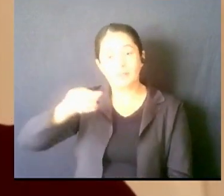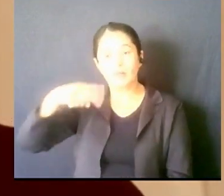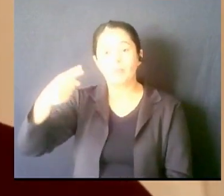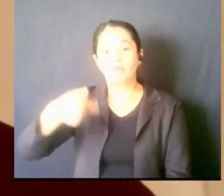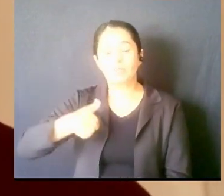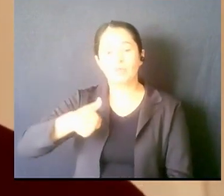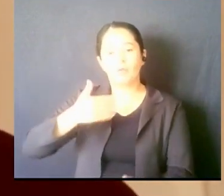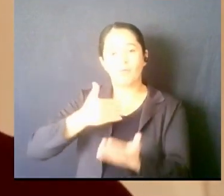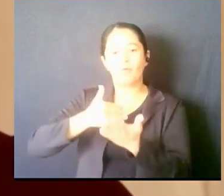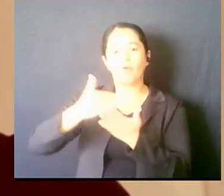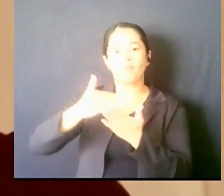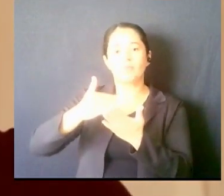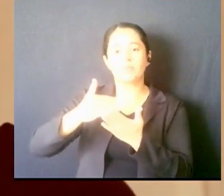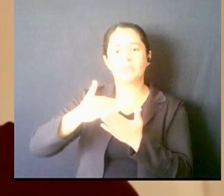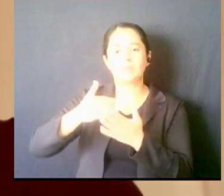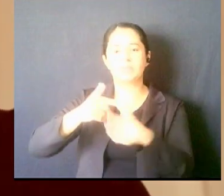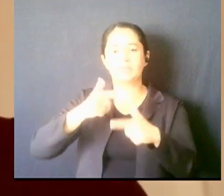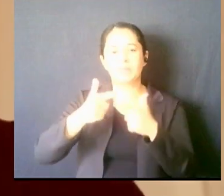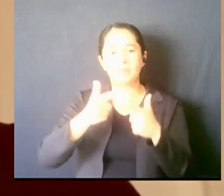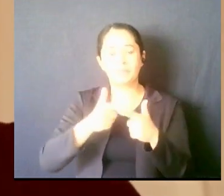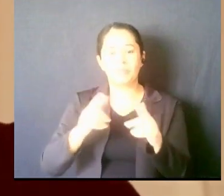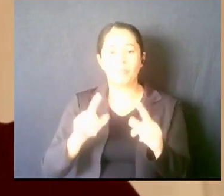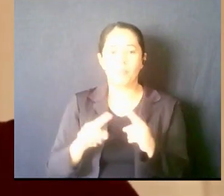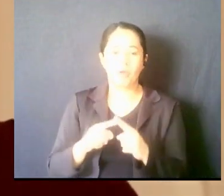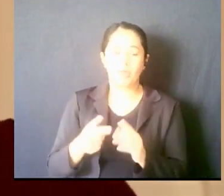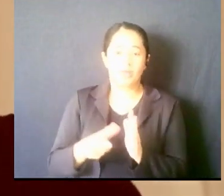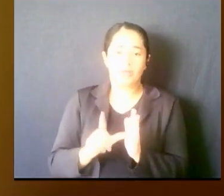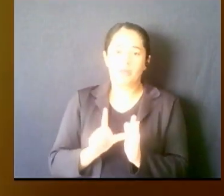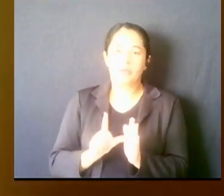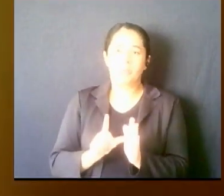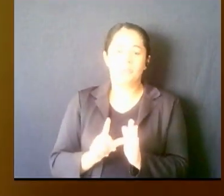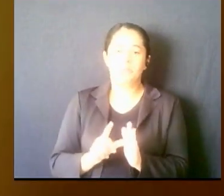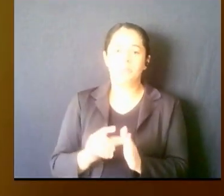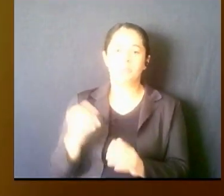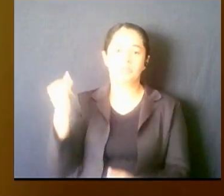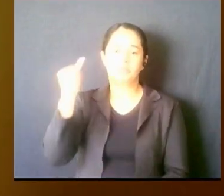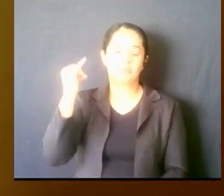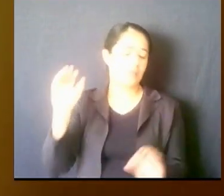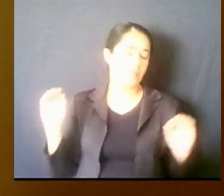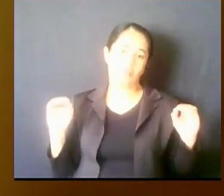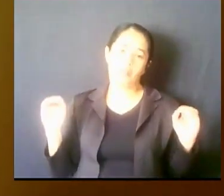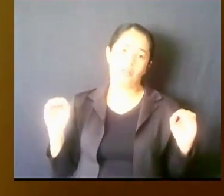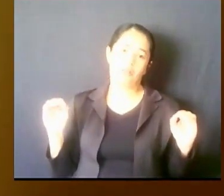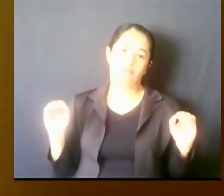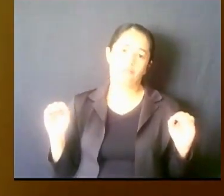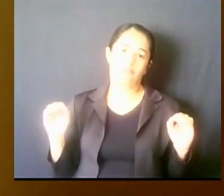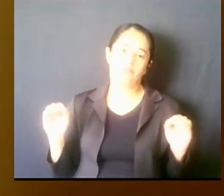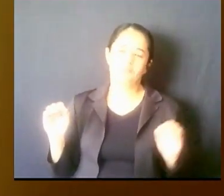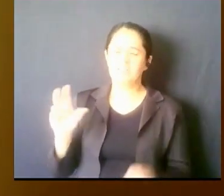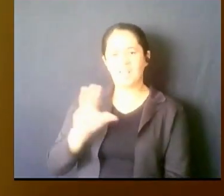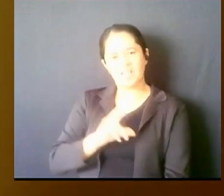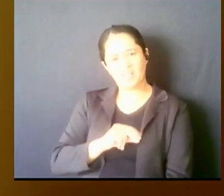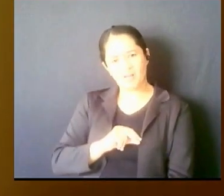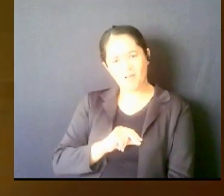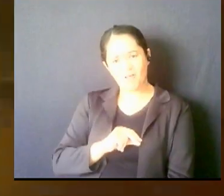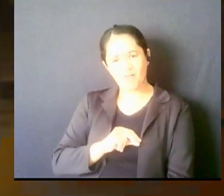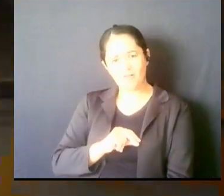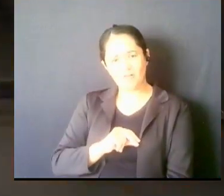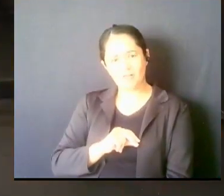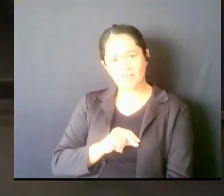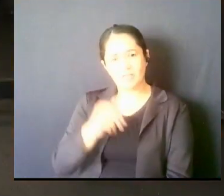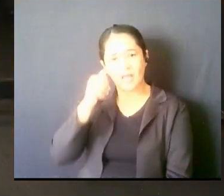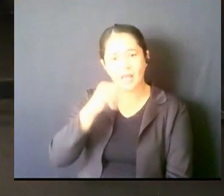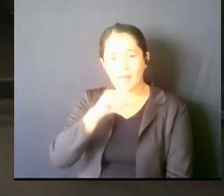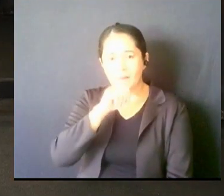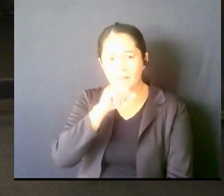passei. Porque antes, para mim, não era algo importante, não era algo... nossa, se nem minha mãe falava antes comigo disso em casa, por que eu